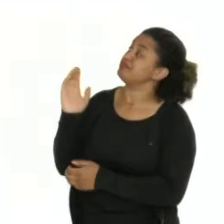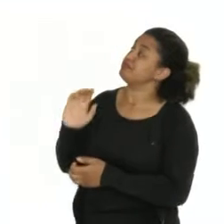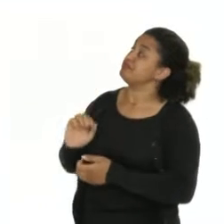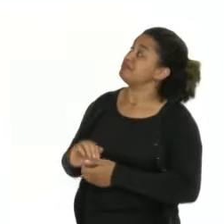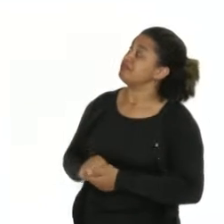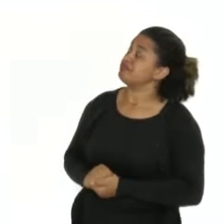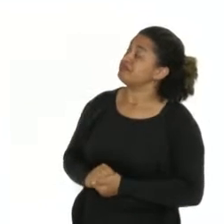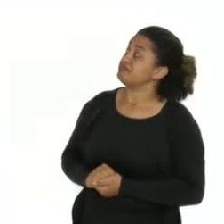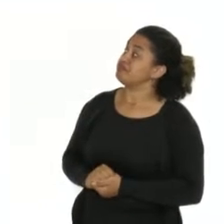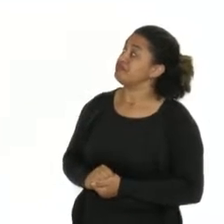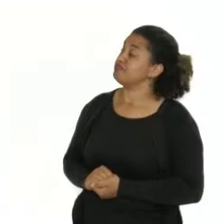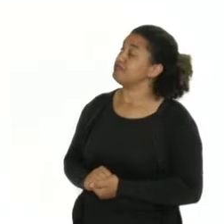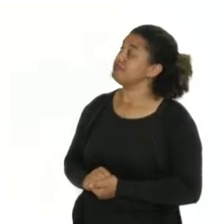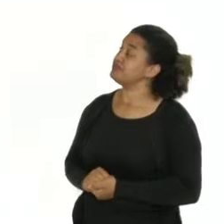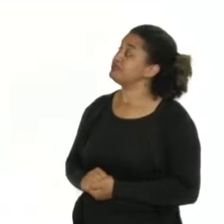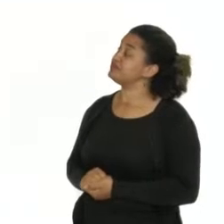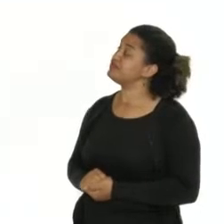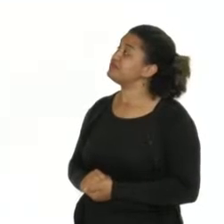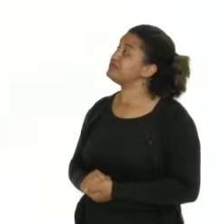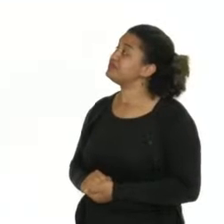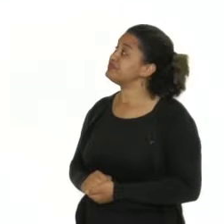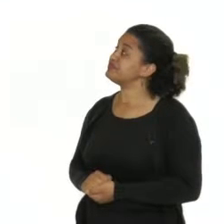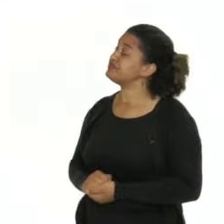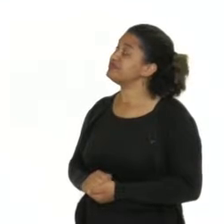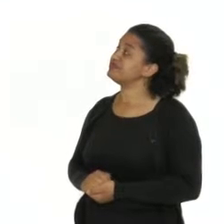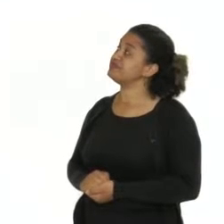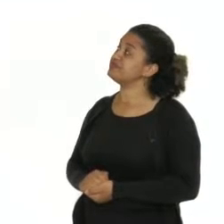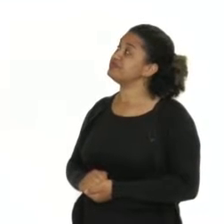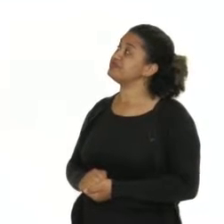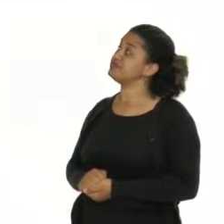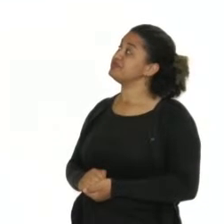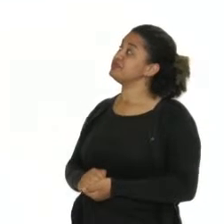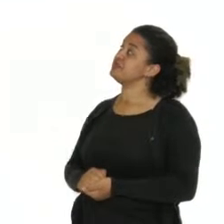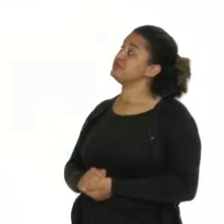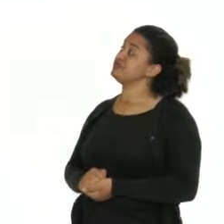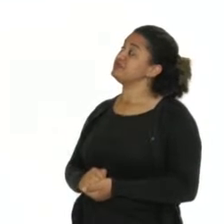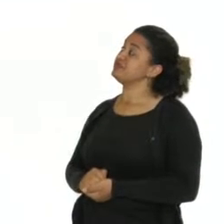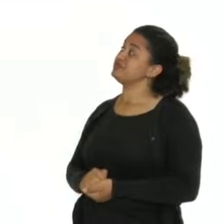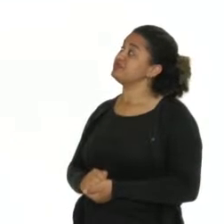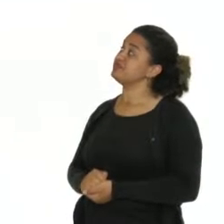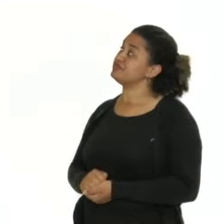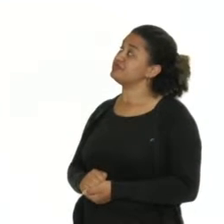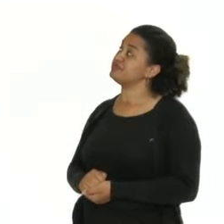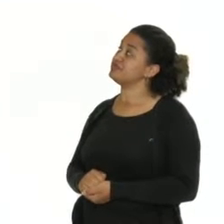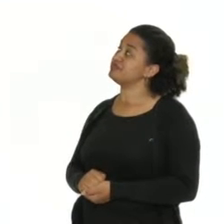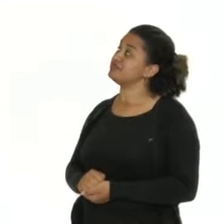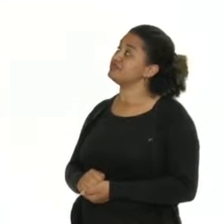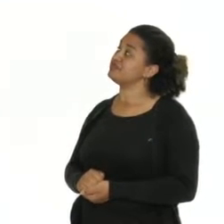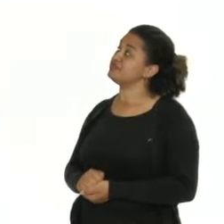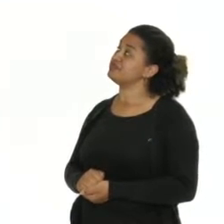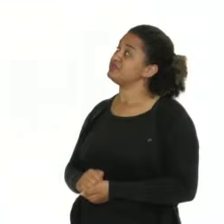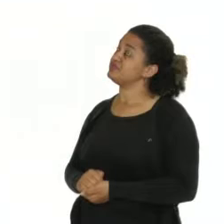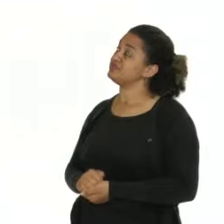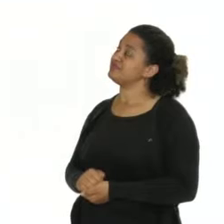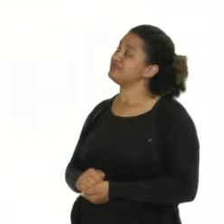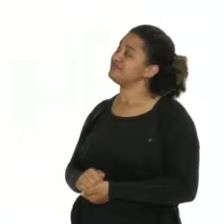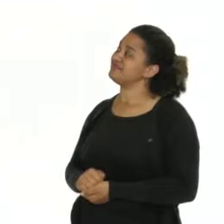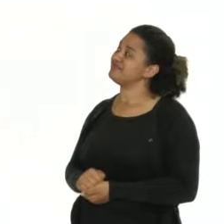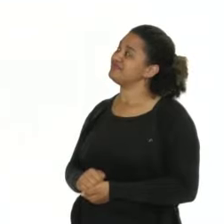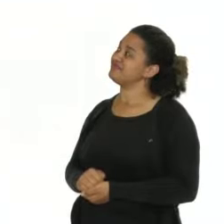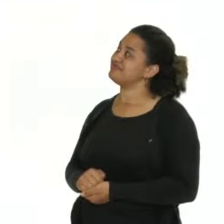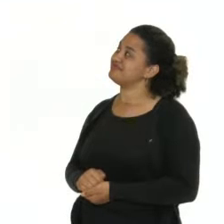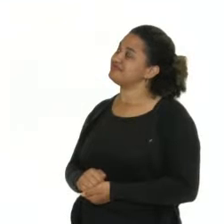1889-1985. Foi uma poetisa e contista brasileira. Publicou seu primeiro livro quando tinha 75 anos